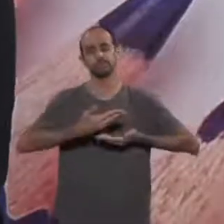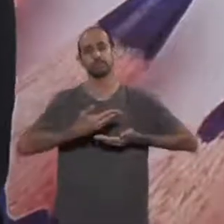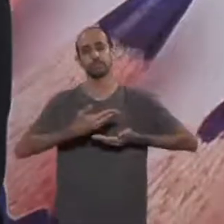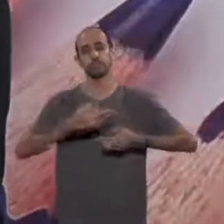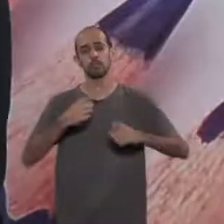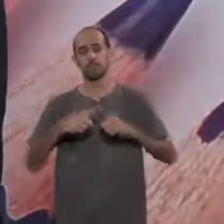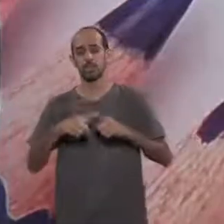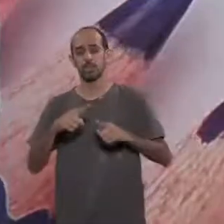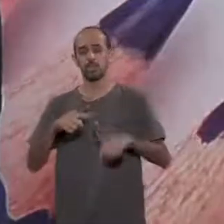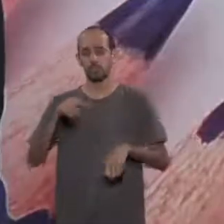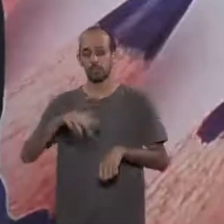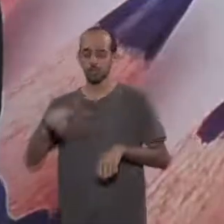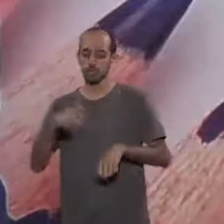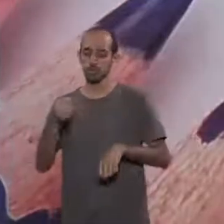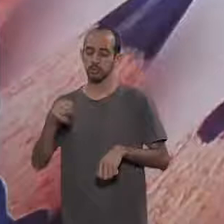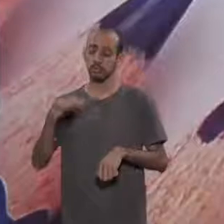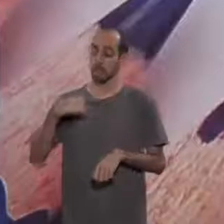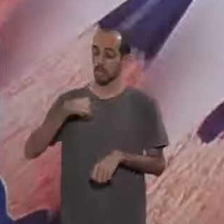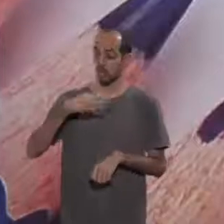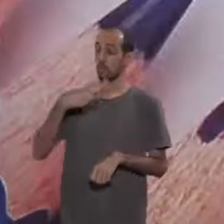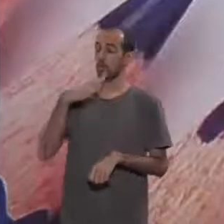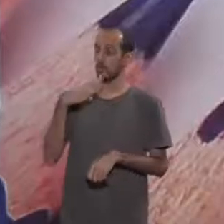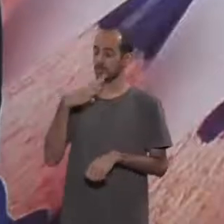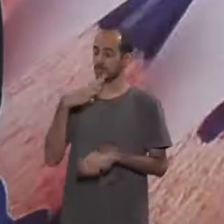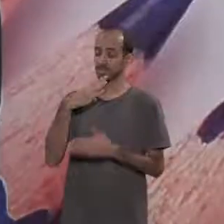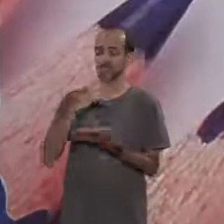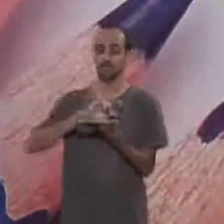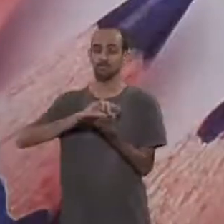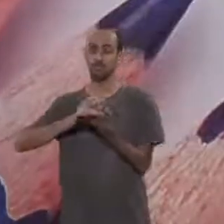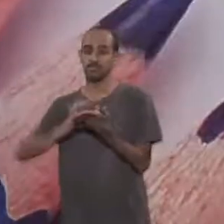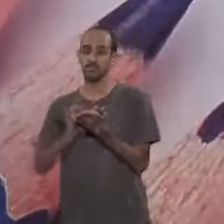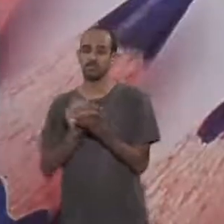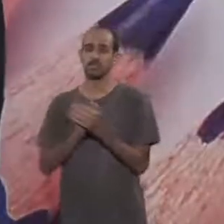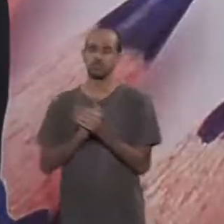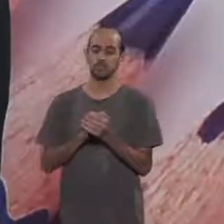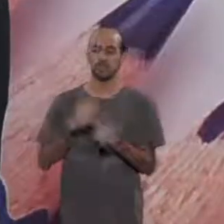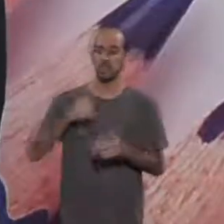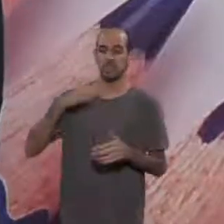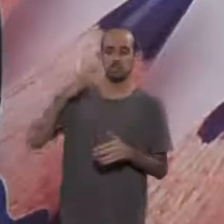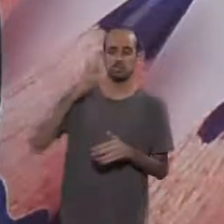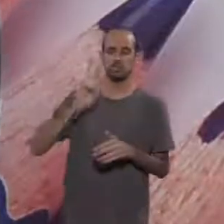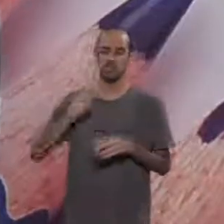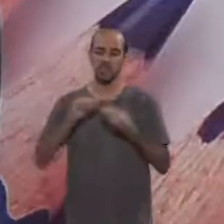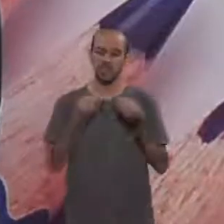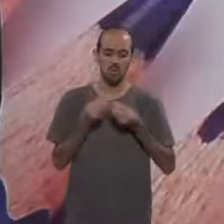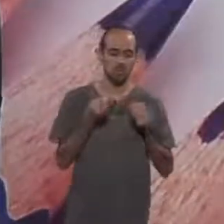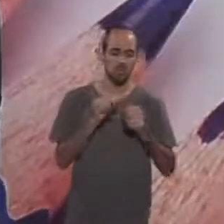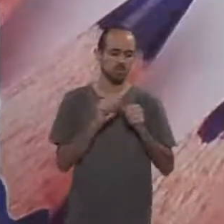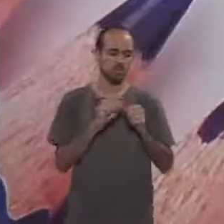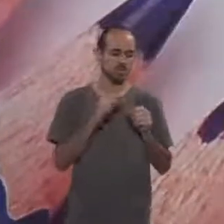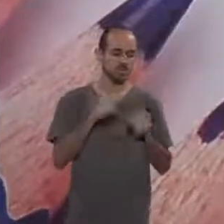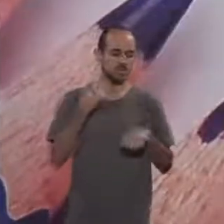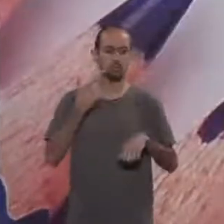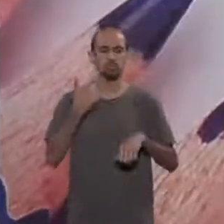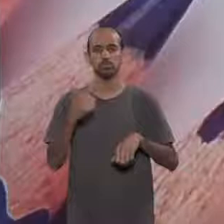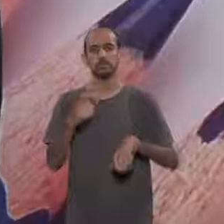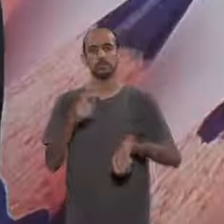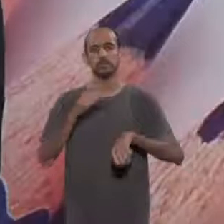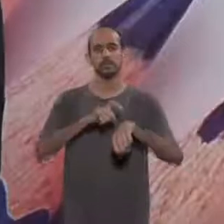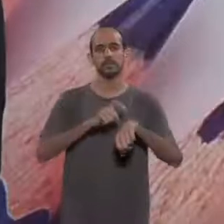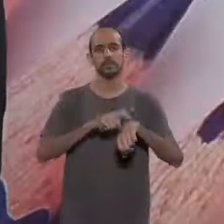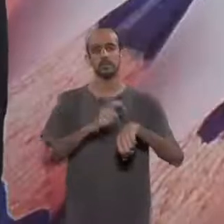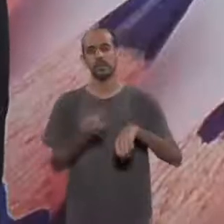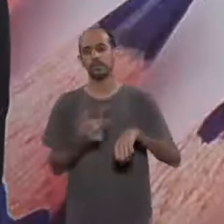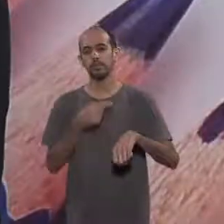que ficam às vezes, puxa, como eu conheci professor, gente? Eu não sei o que eu faço, puxa, eu não tenho tempo,